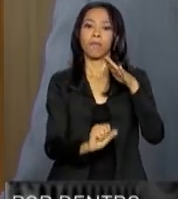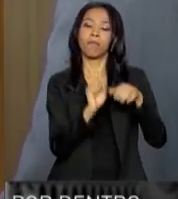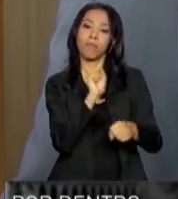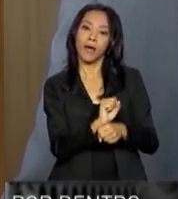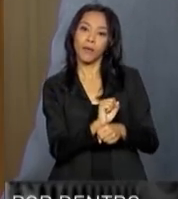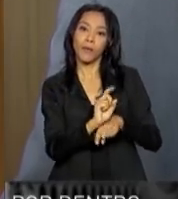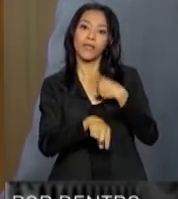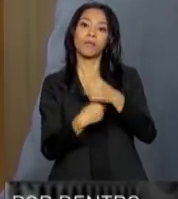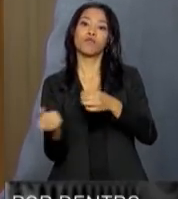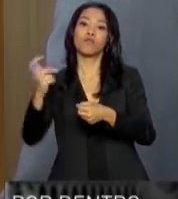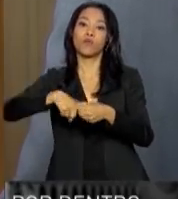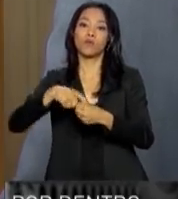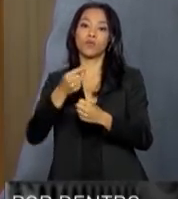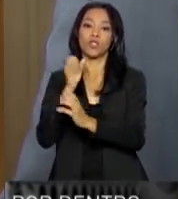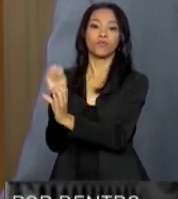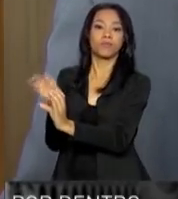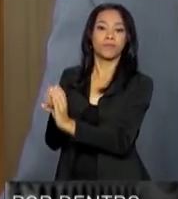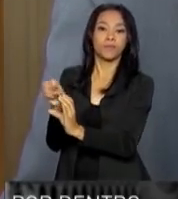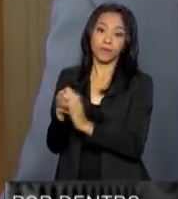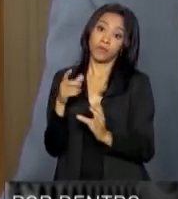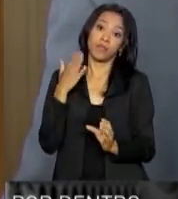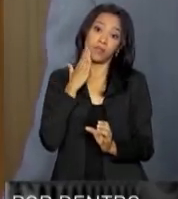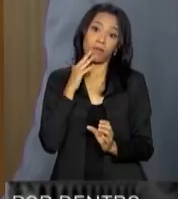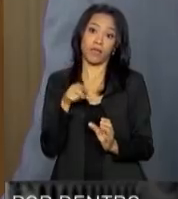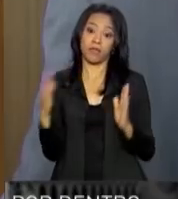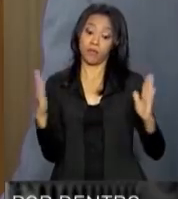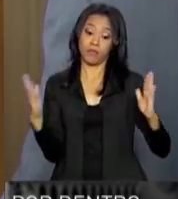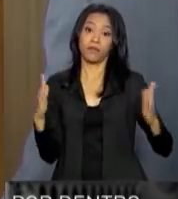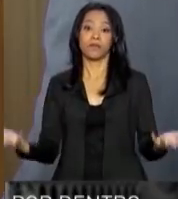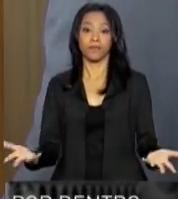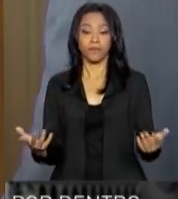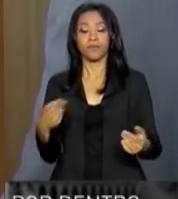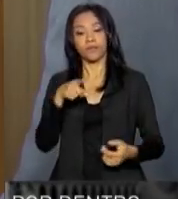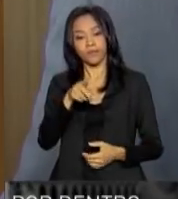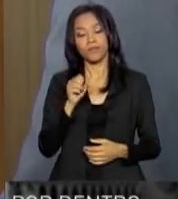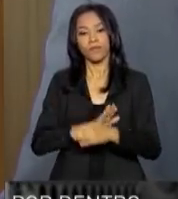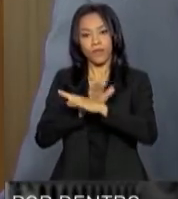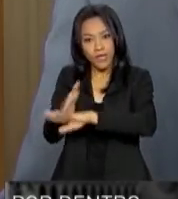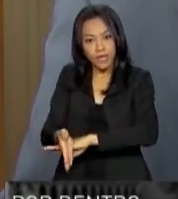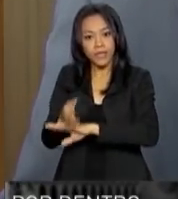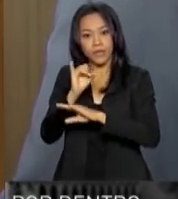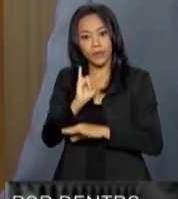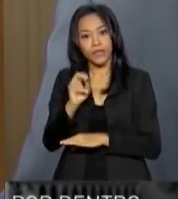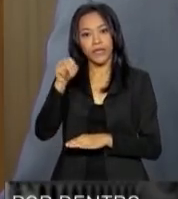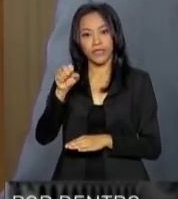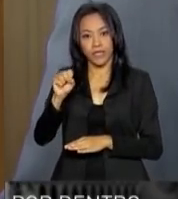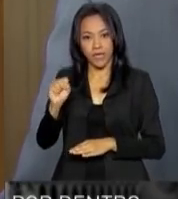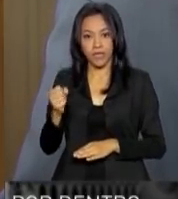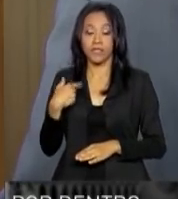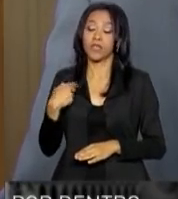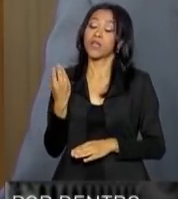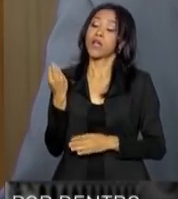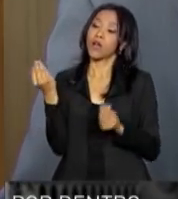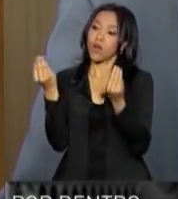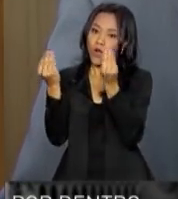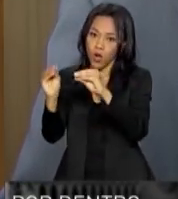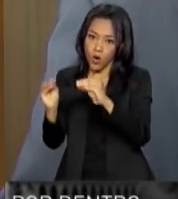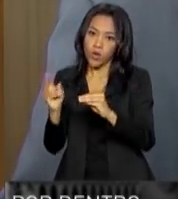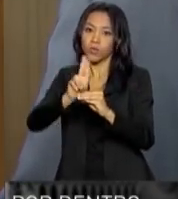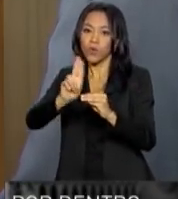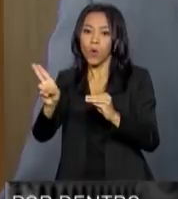pelo aplicativo pelo site do inss lá no meu inss fazer o seu cadastro fazer a sua simulação